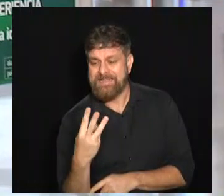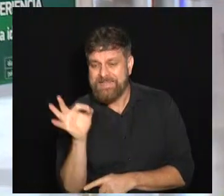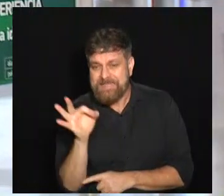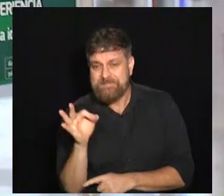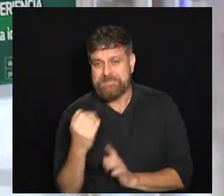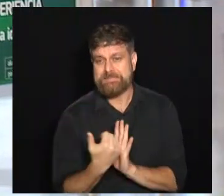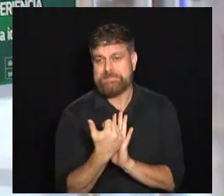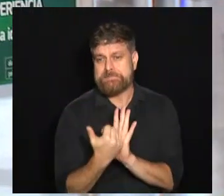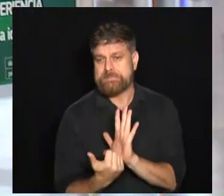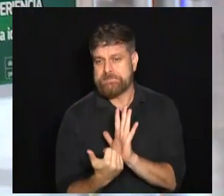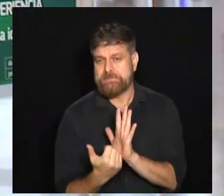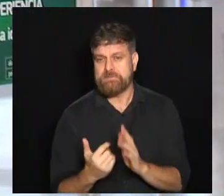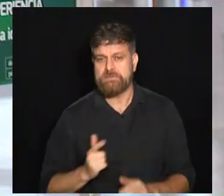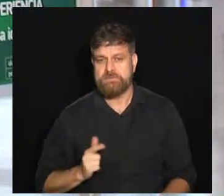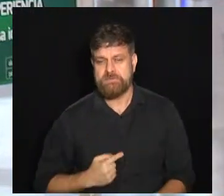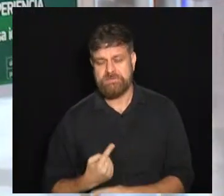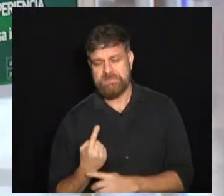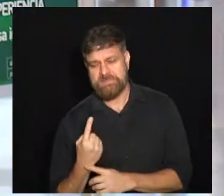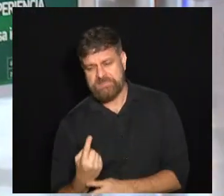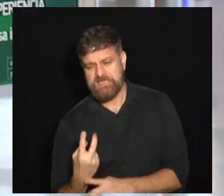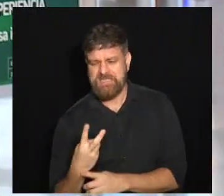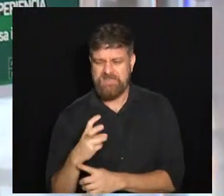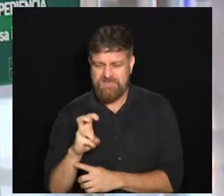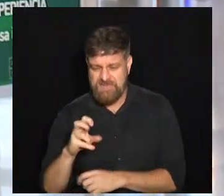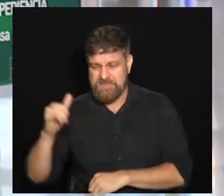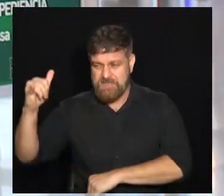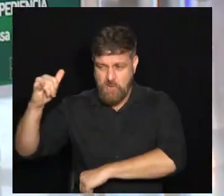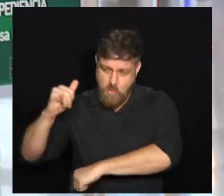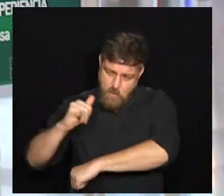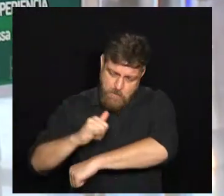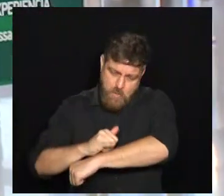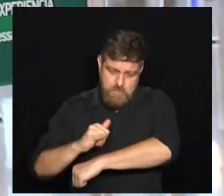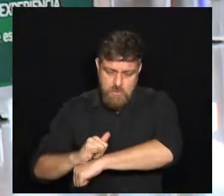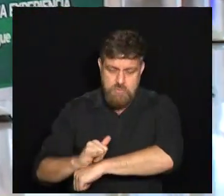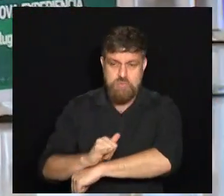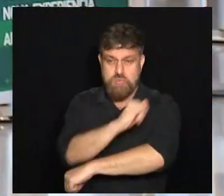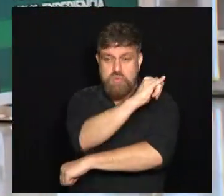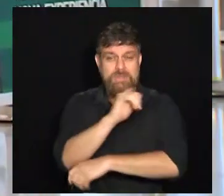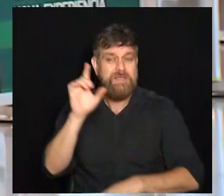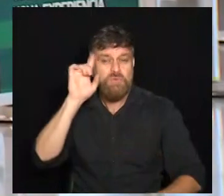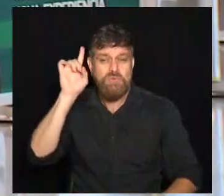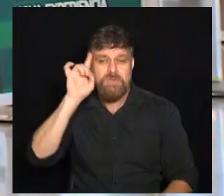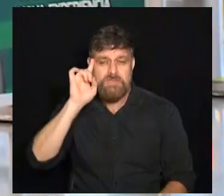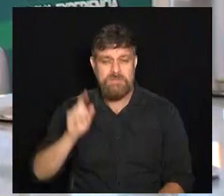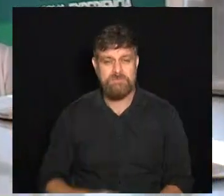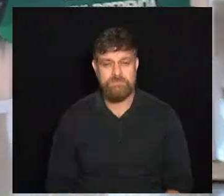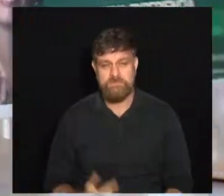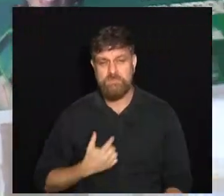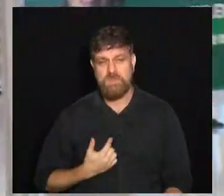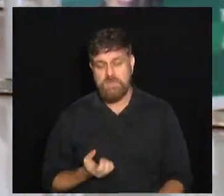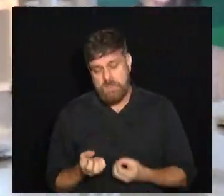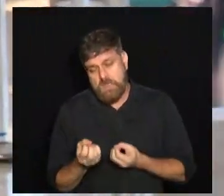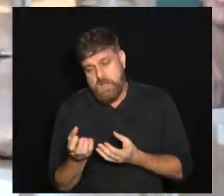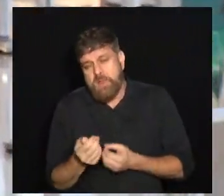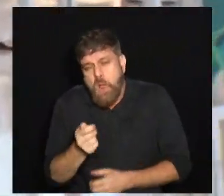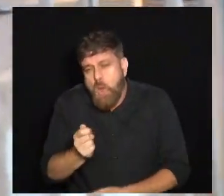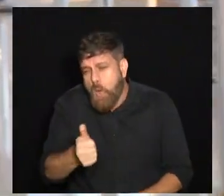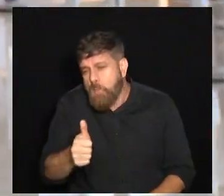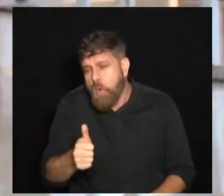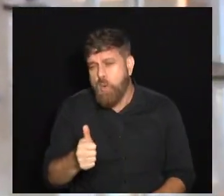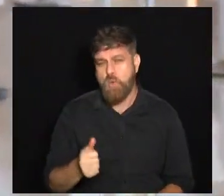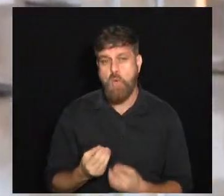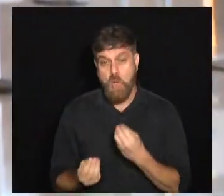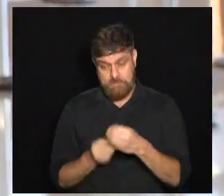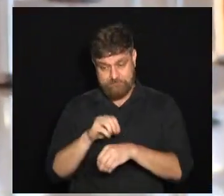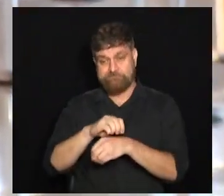ou menos, vai de 120 a 125 pousos e decolagens por dia. Para a gente contar um pouco a respeito de como